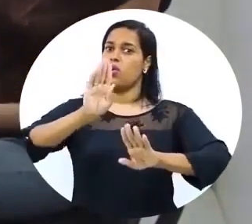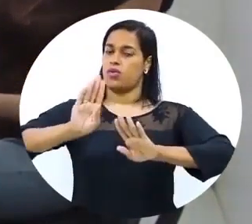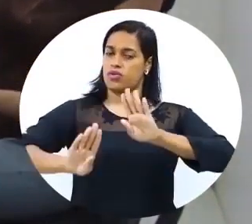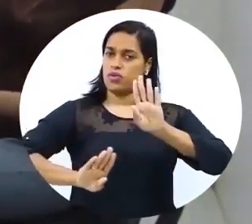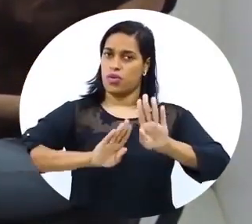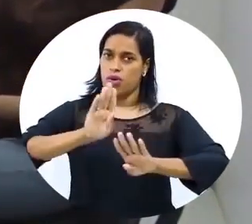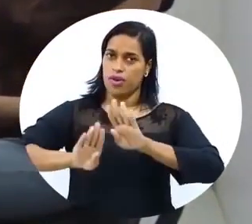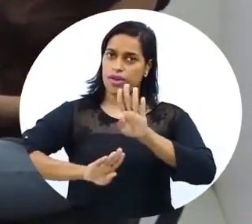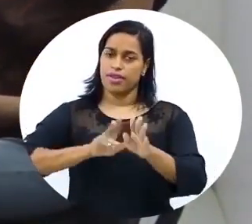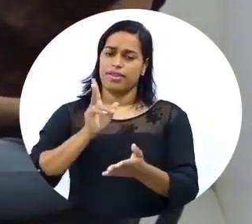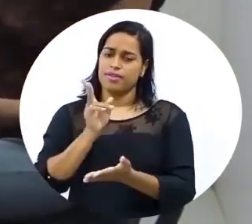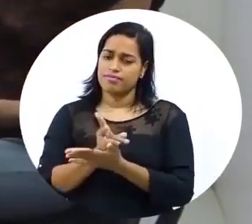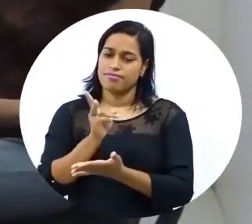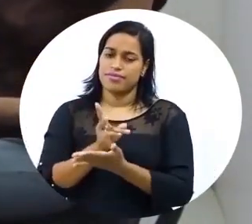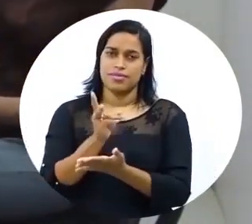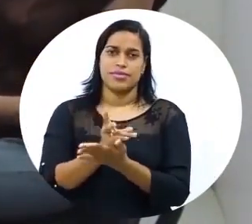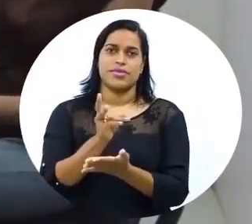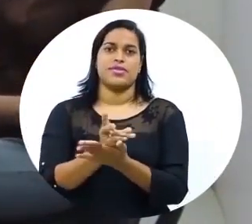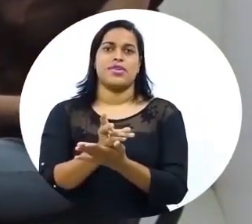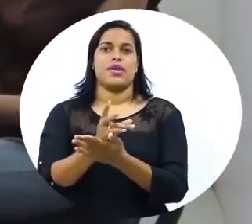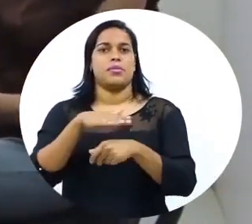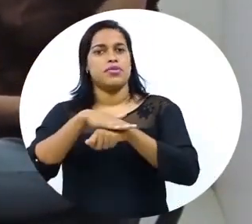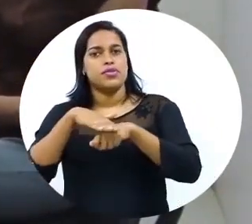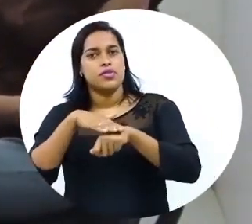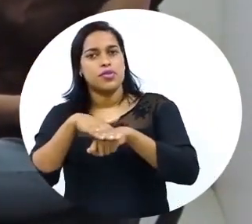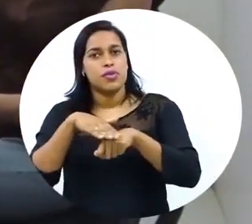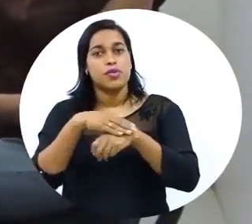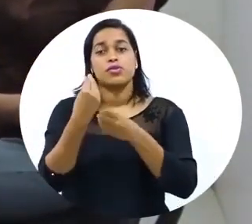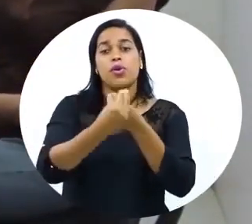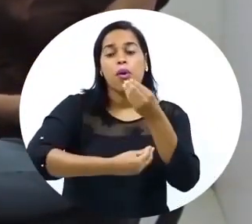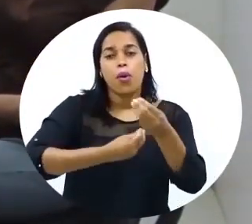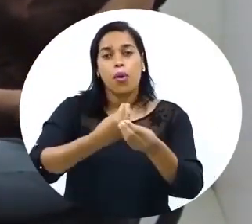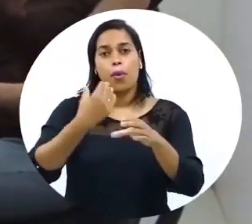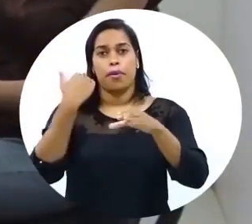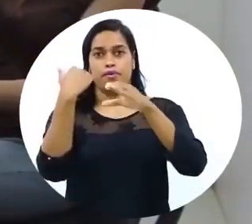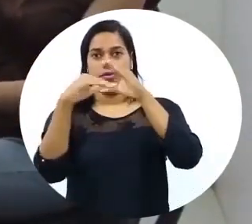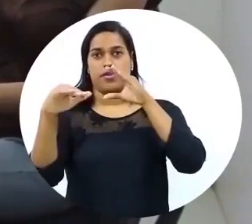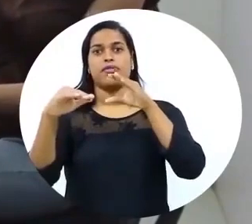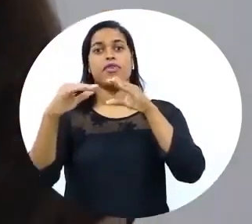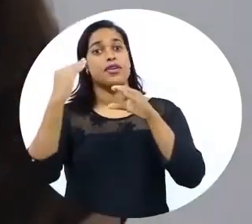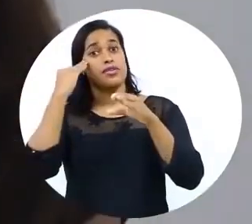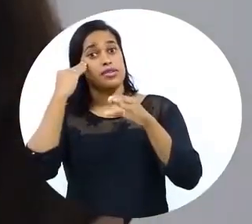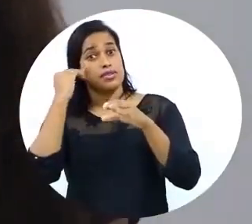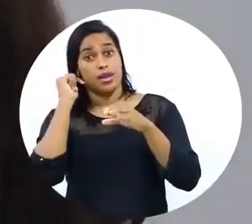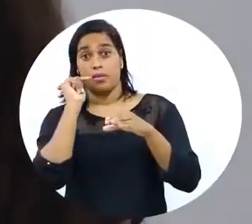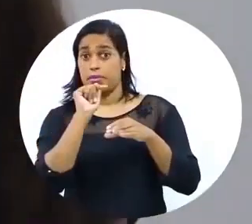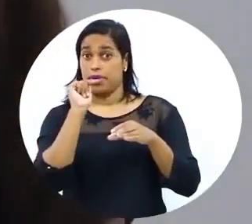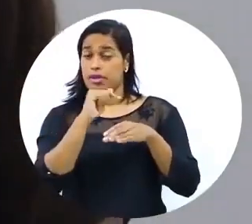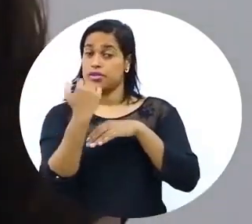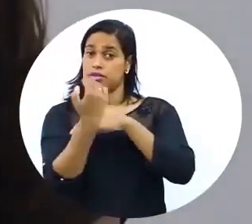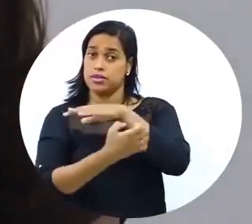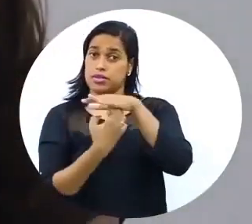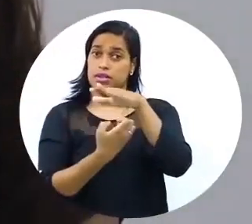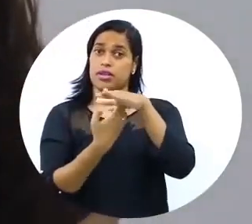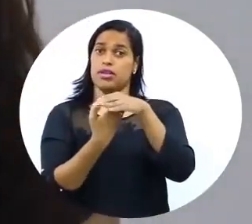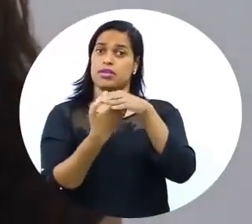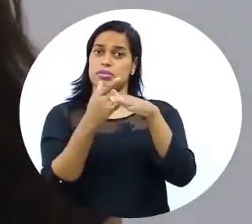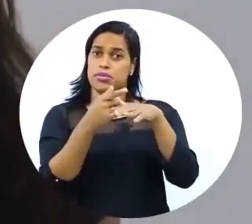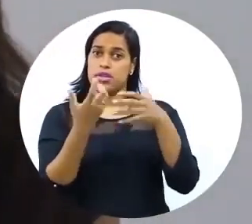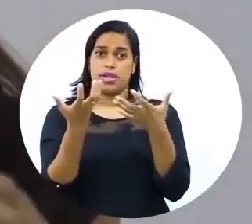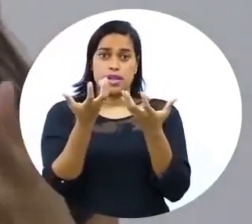mesmos cuidados que a gente comentou anteriormente, como é que vai enviar, né? Saber se naquela empresa a